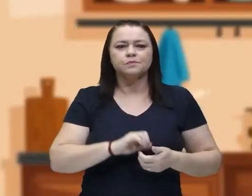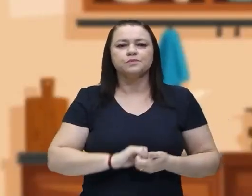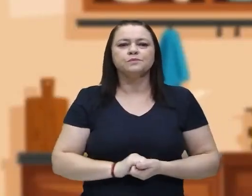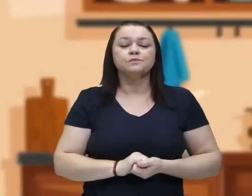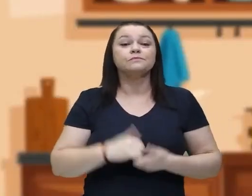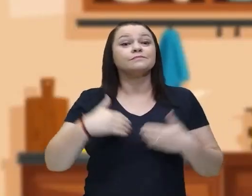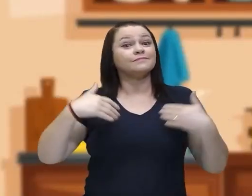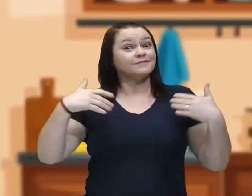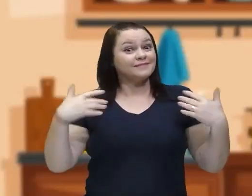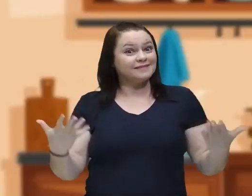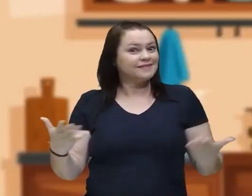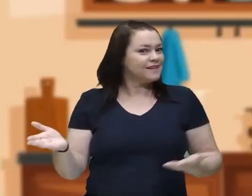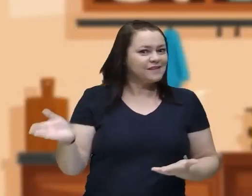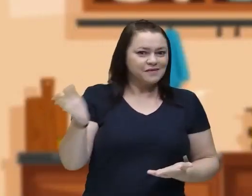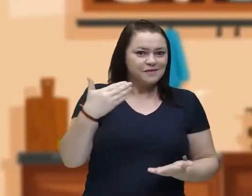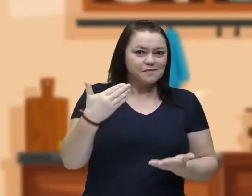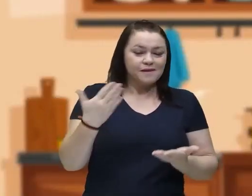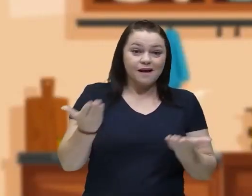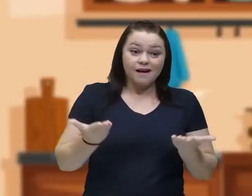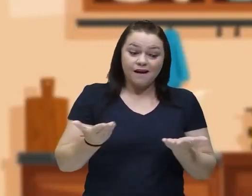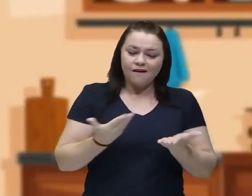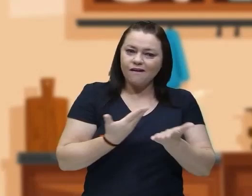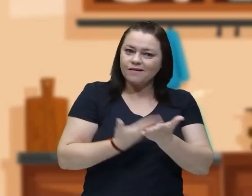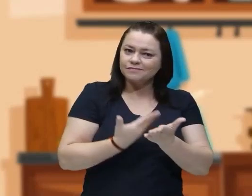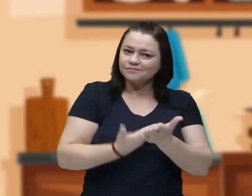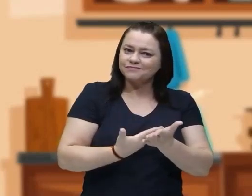Então, vamos lá que agora é hora de estudar.